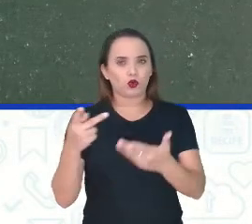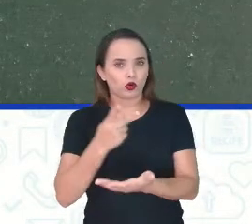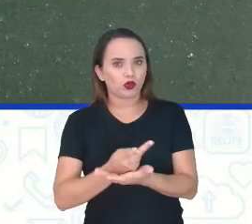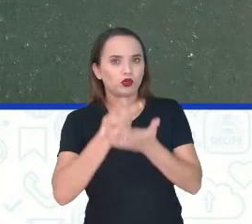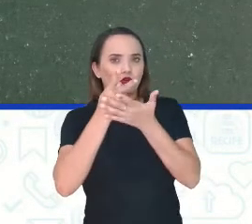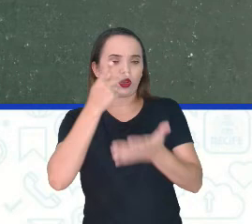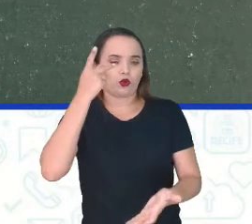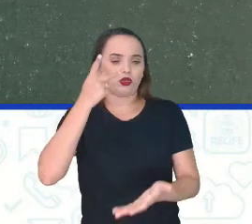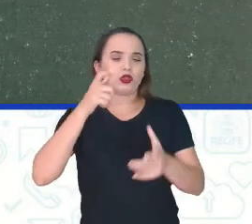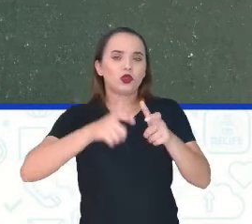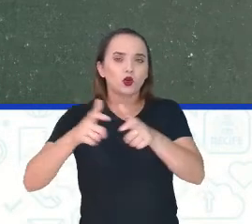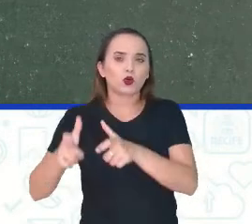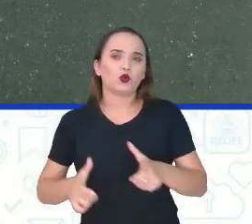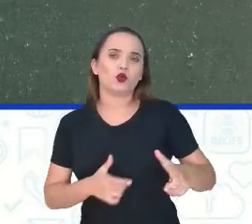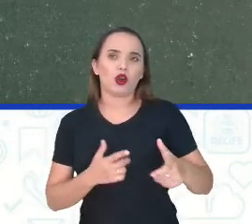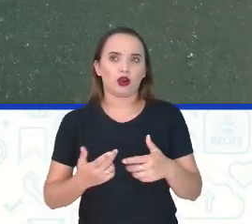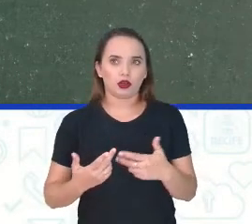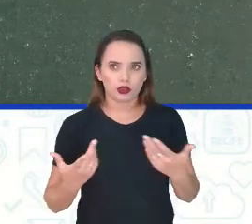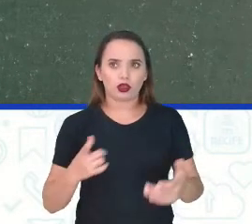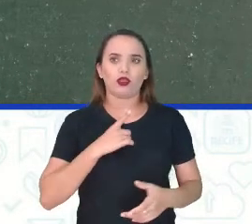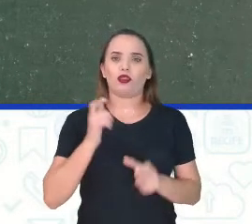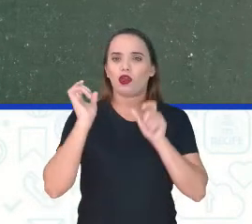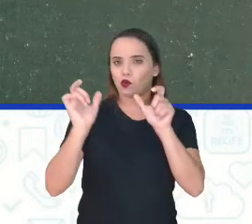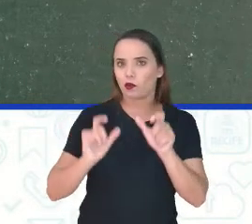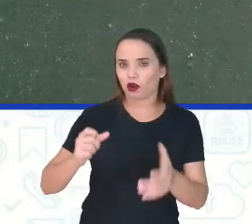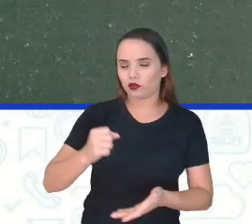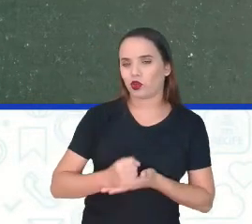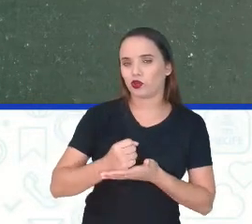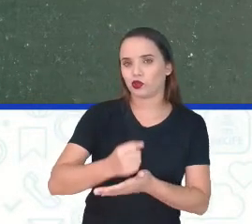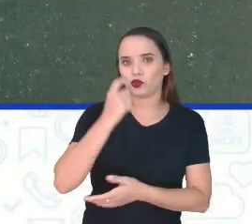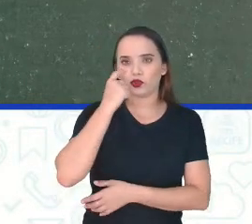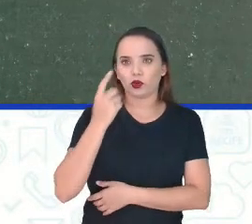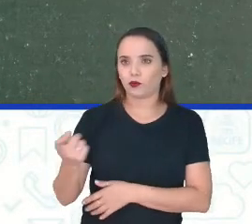aí, os operadores, né? Antes